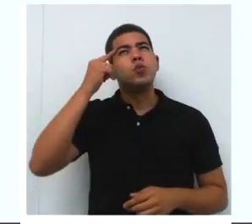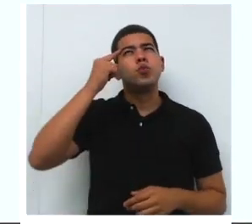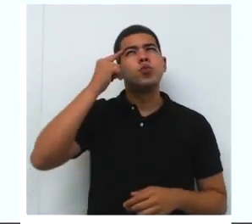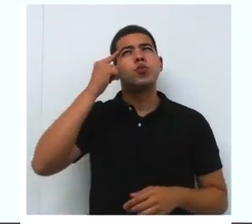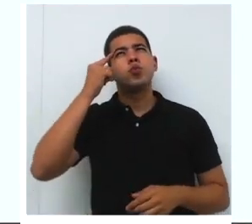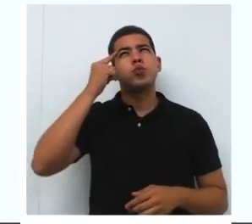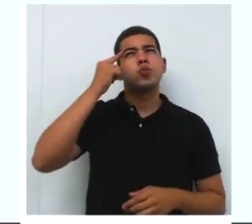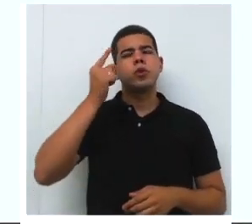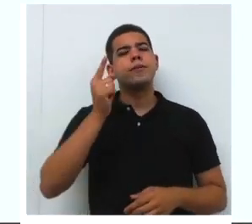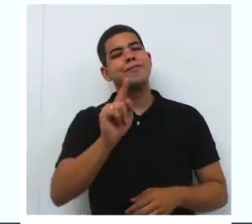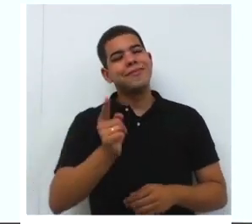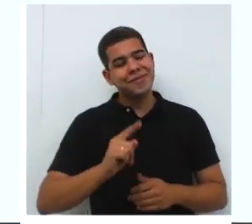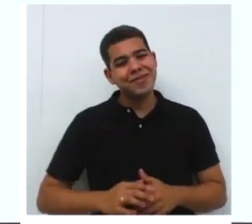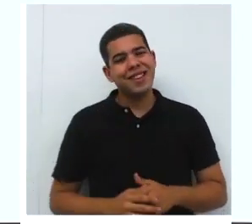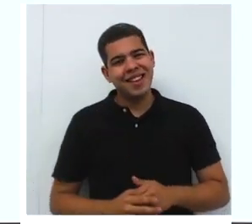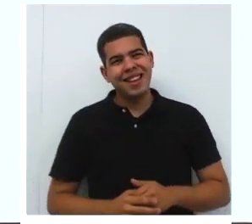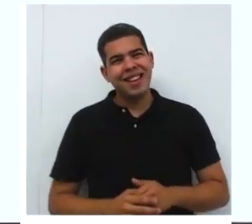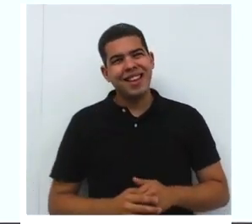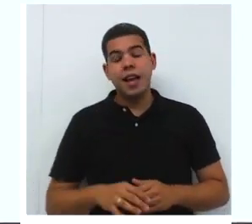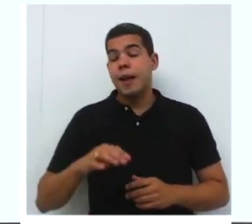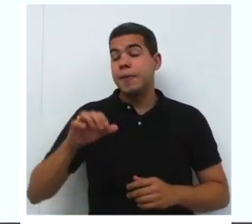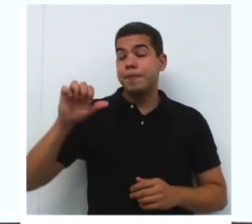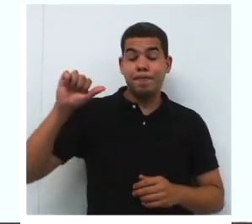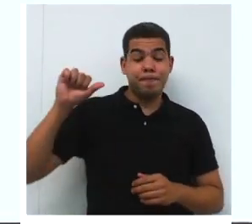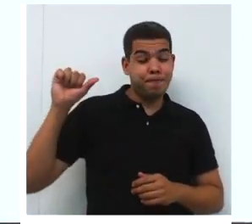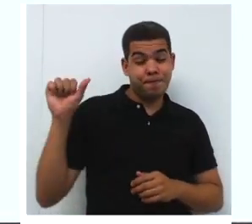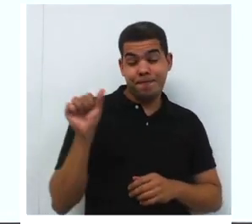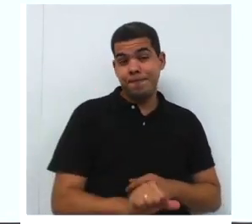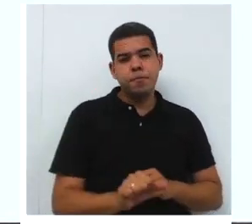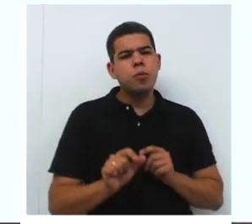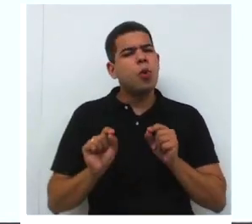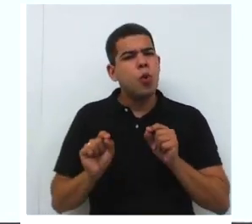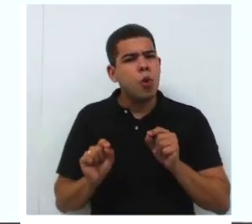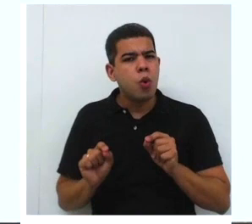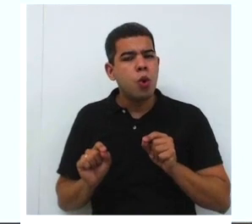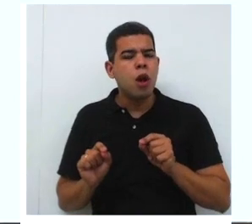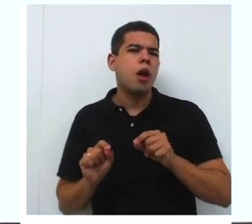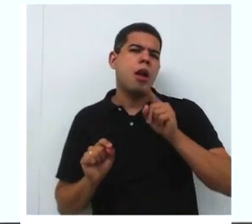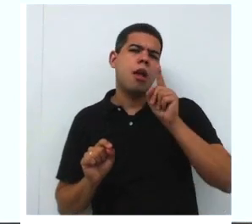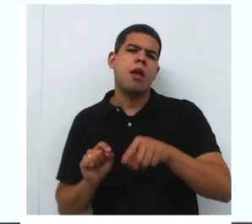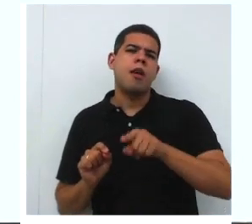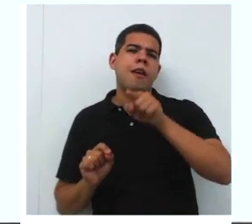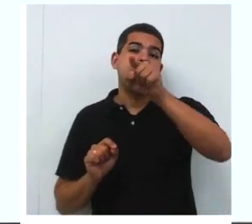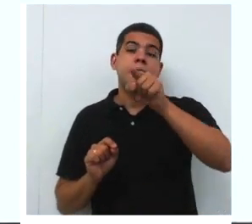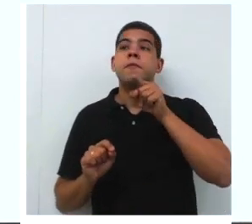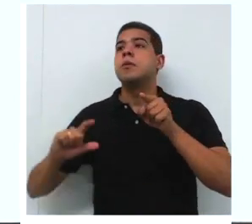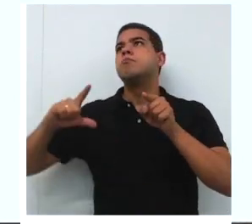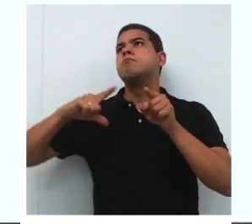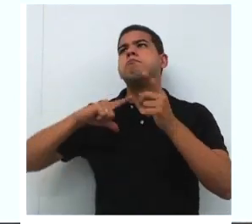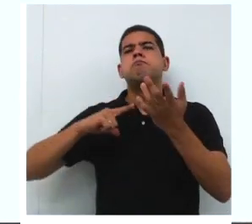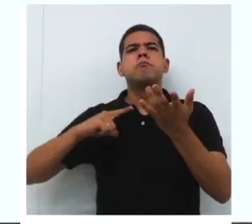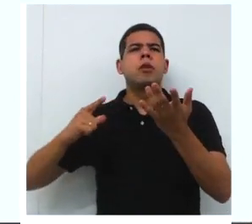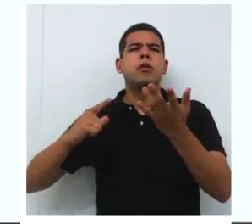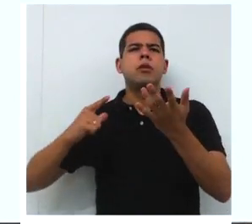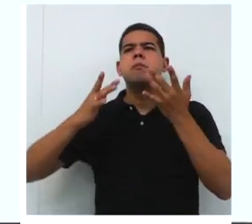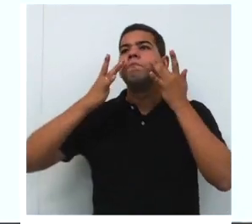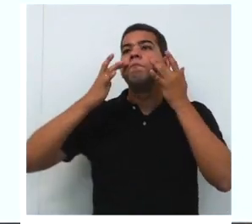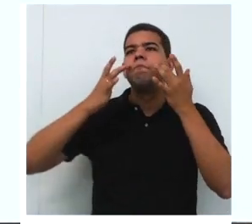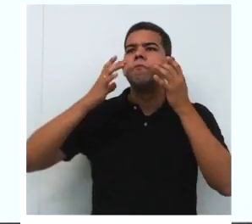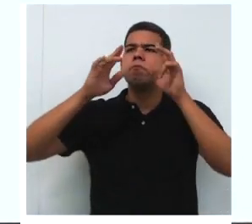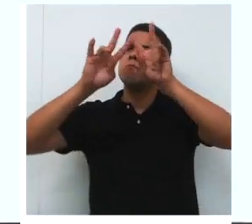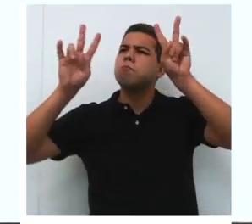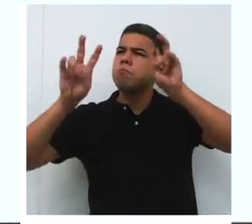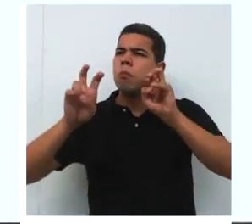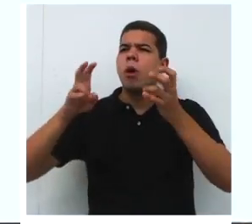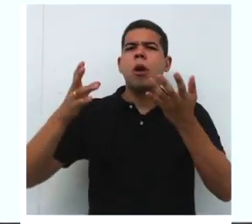tenha dúvidas. Porque a pior coisa, e eu sei, é o quê? Você ouvir uma apresentação de